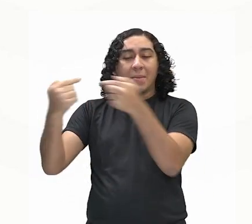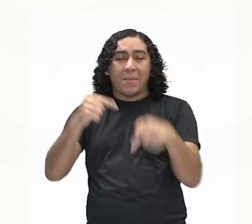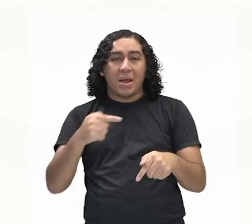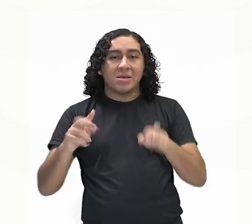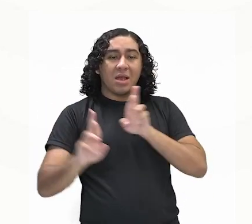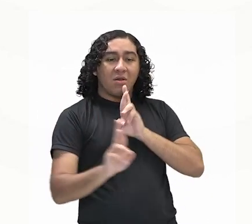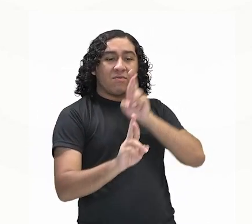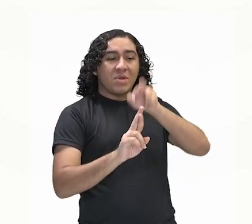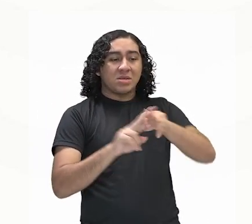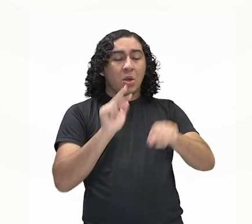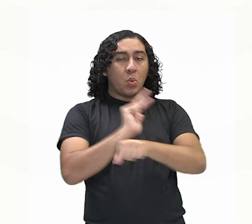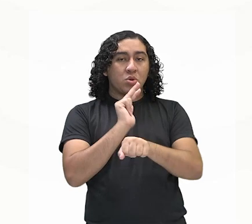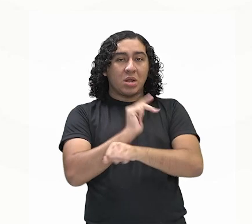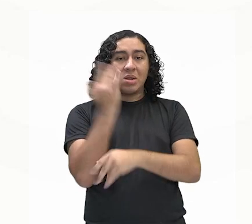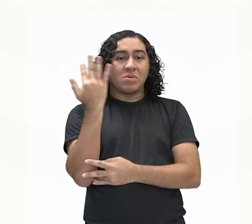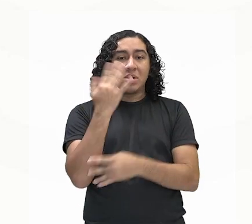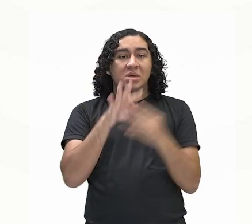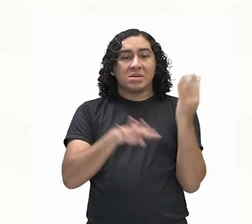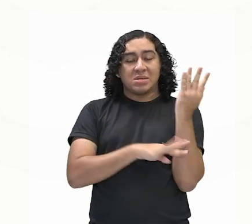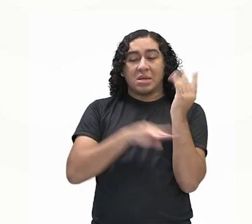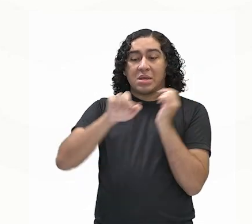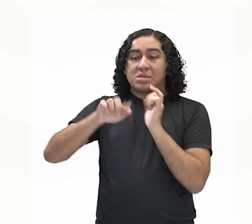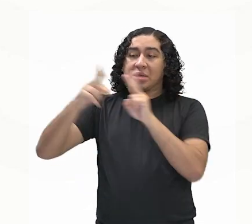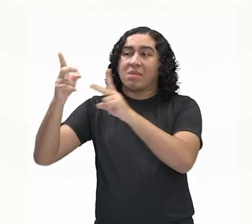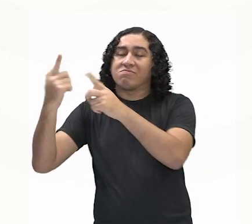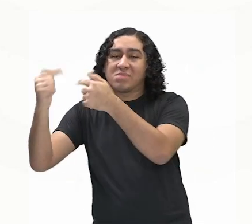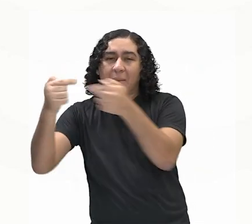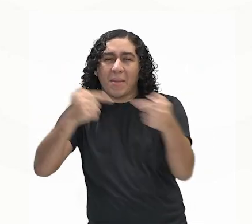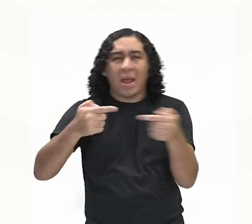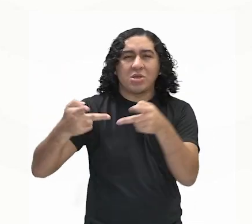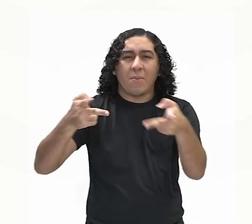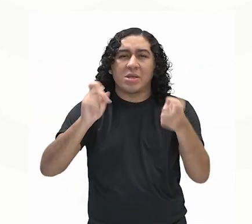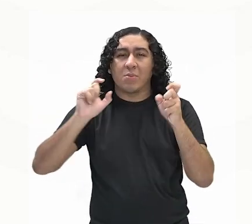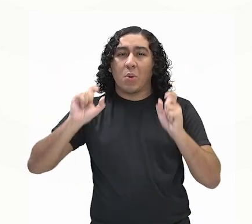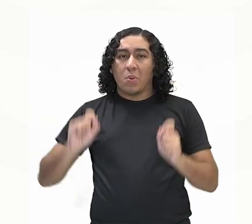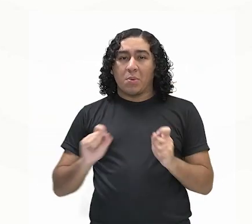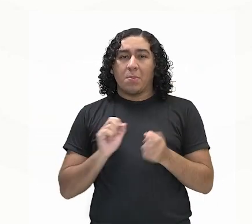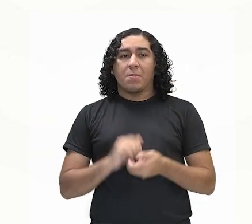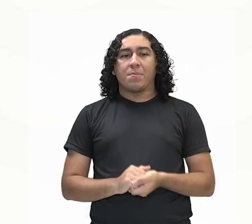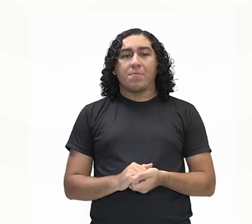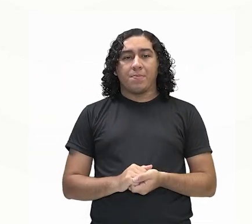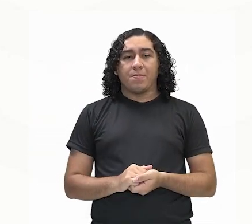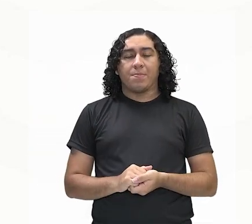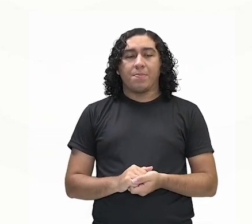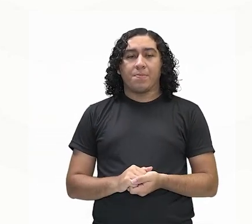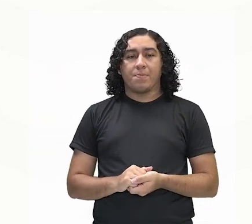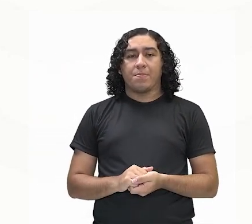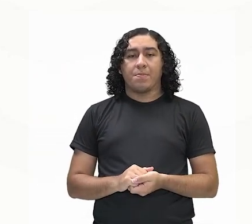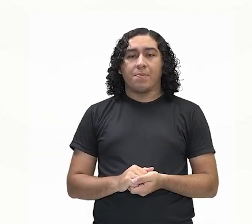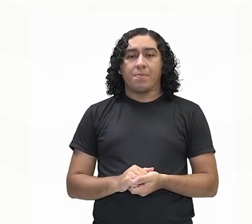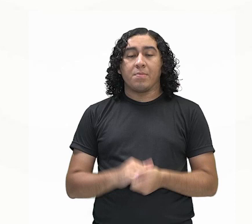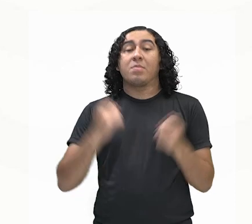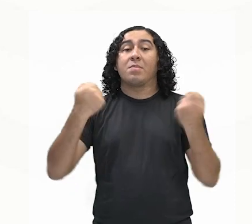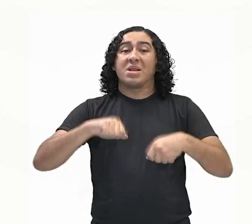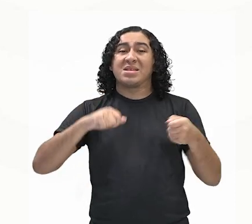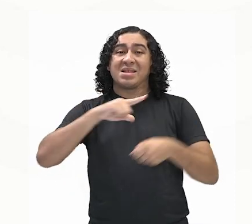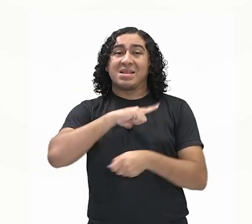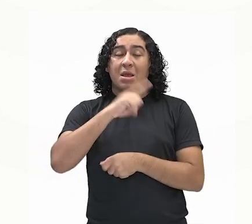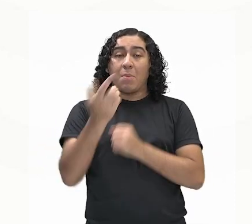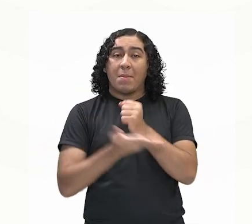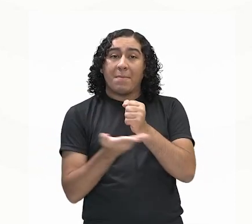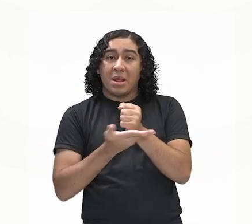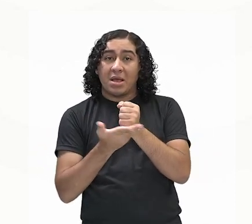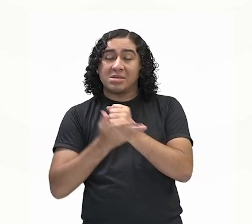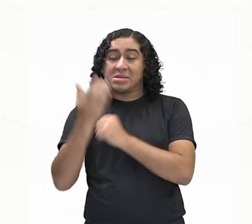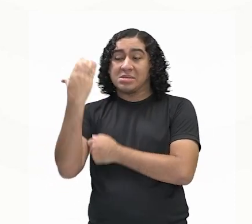ambientais e durante esses debates eles perceberam que era necessário eles terem uma base